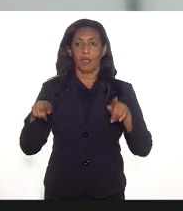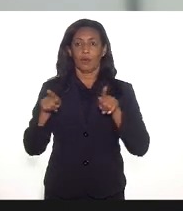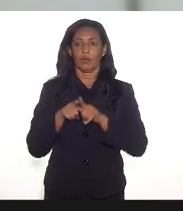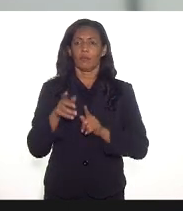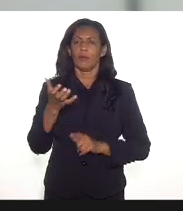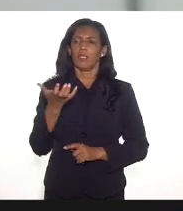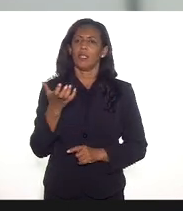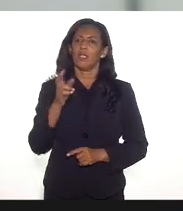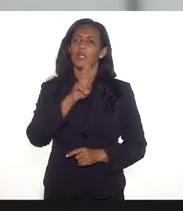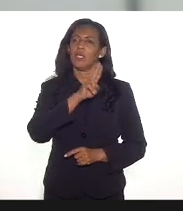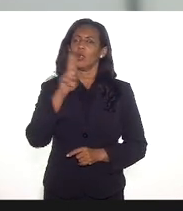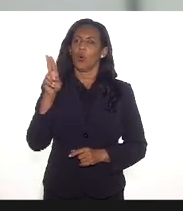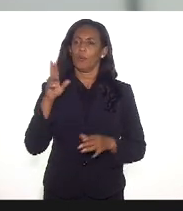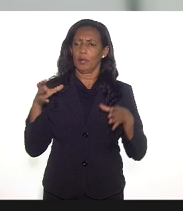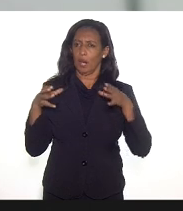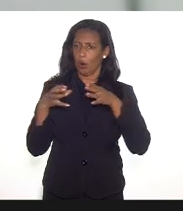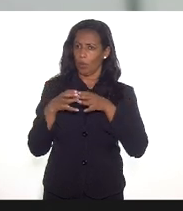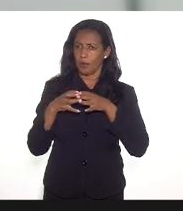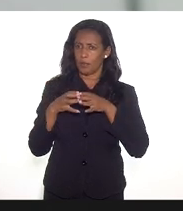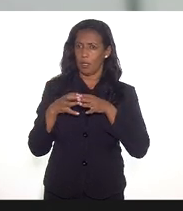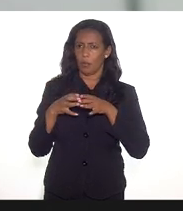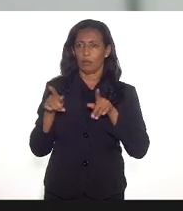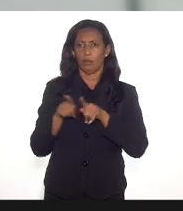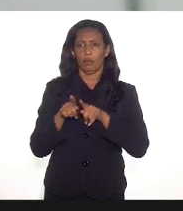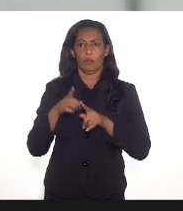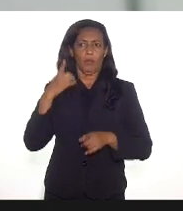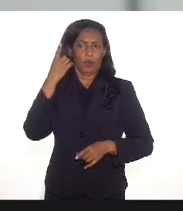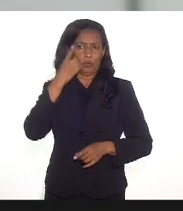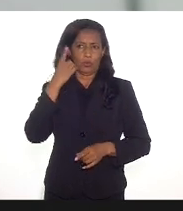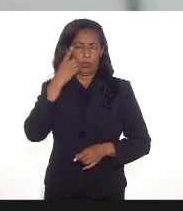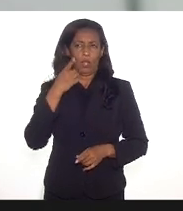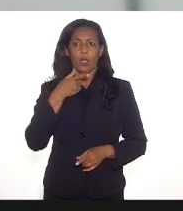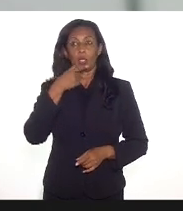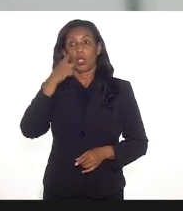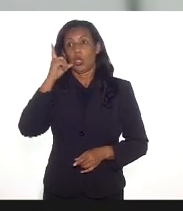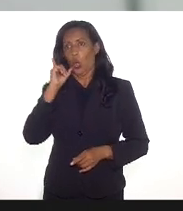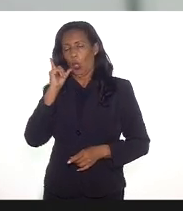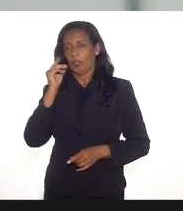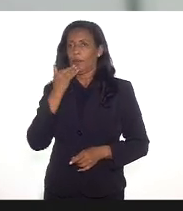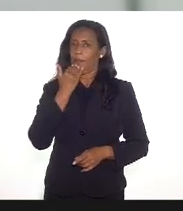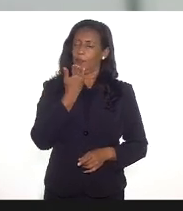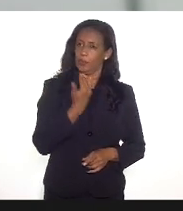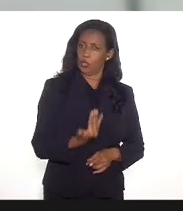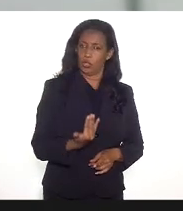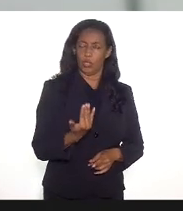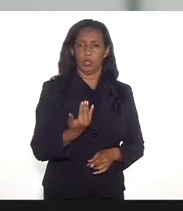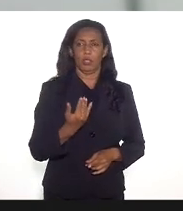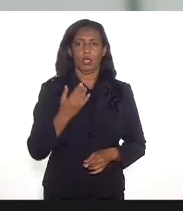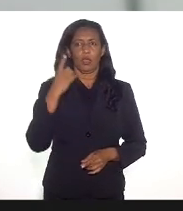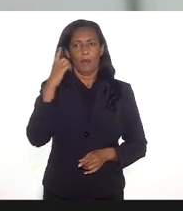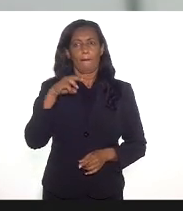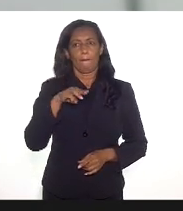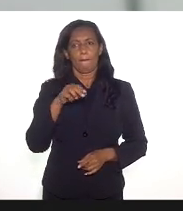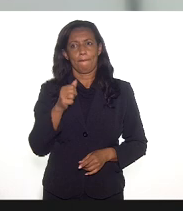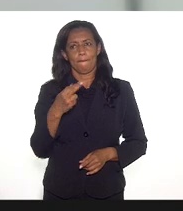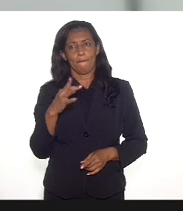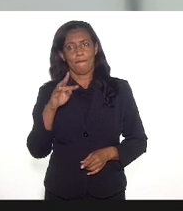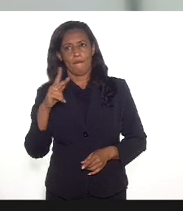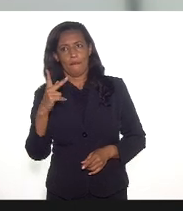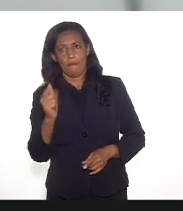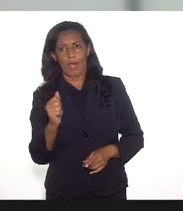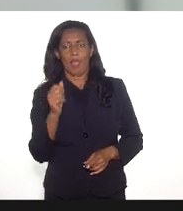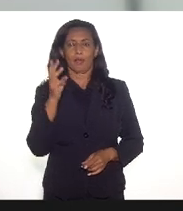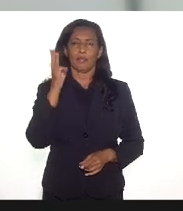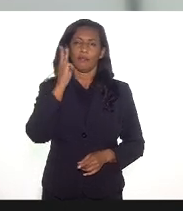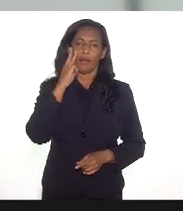dos deputados da Comissão de Tributação, que ontem me solicitaram, deputada Marta Rocha, deputado